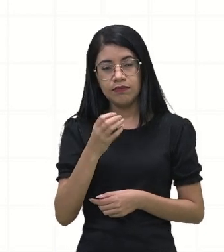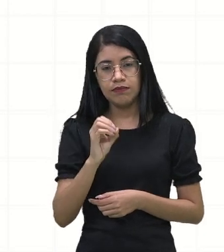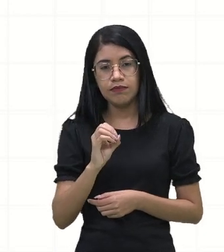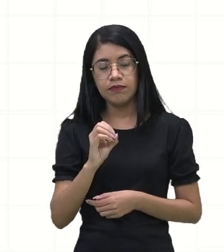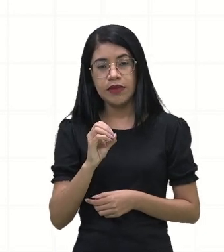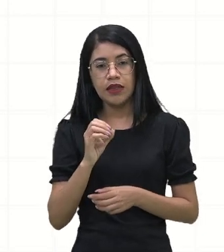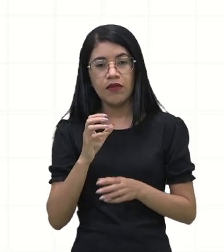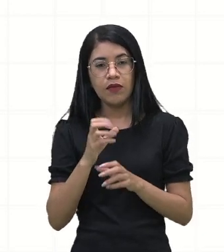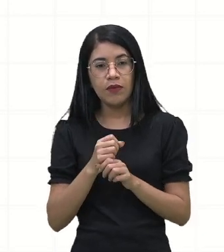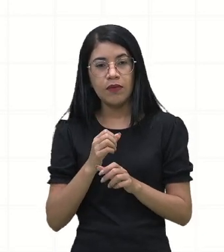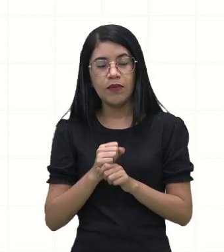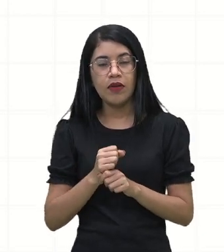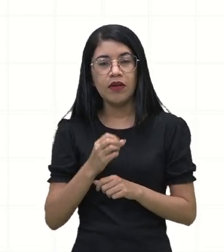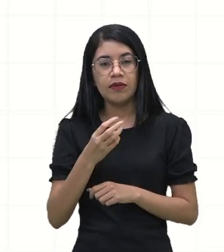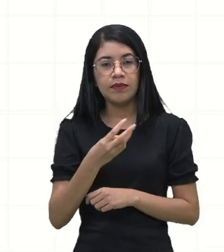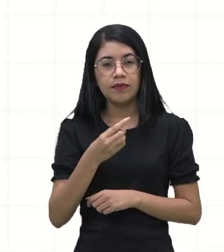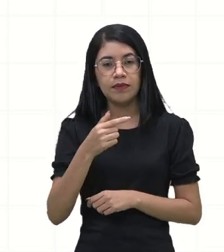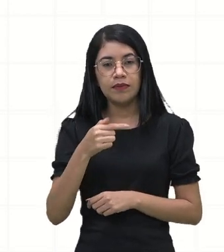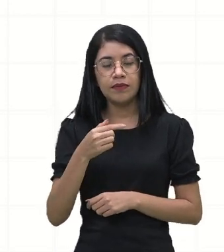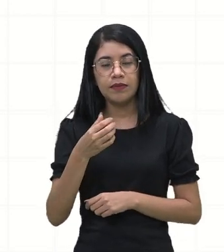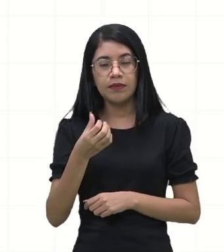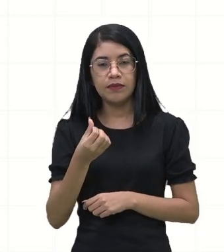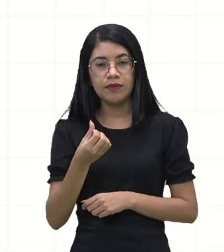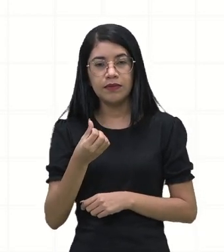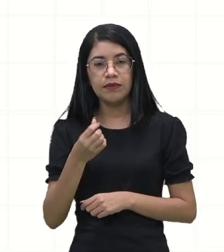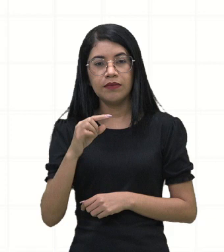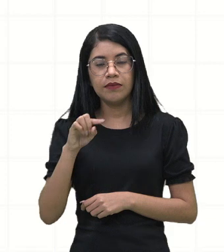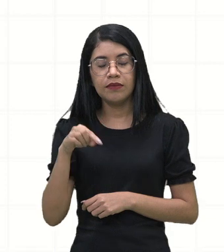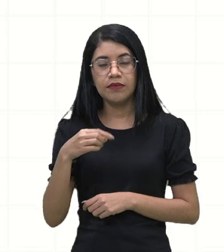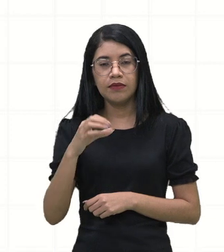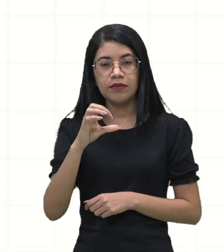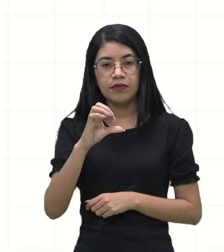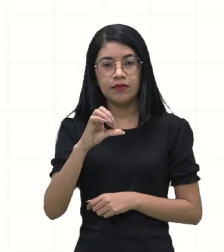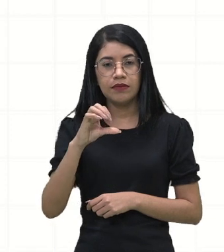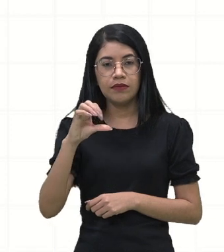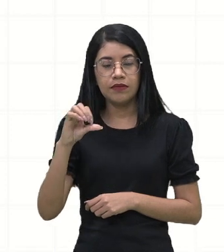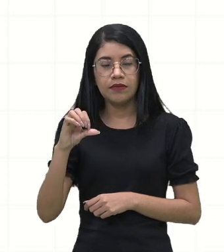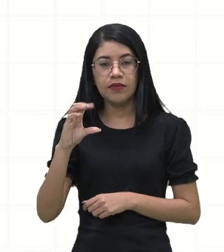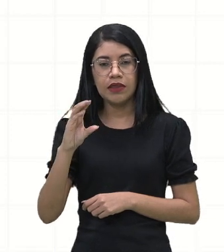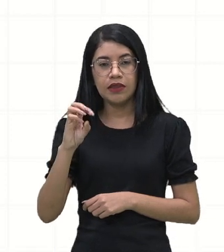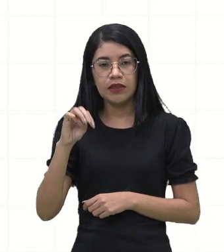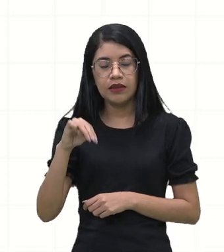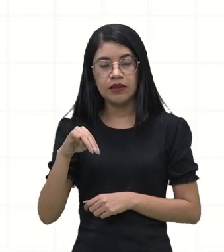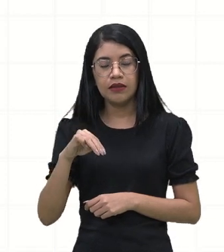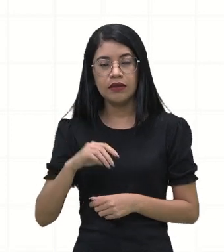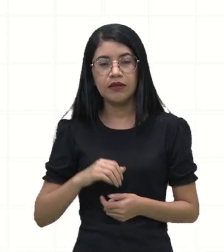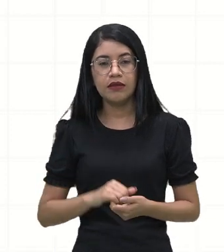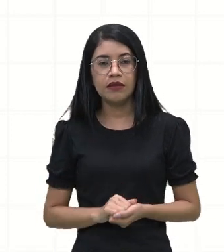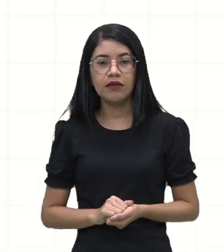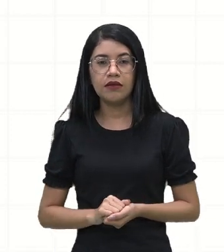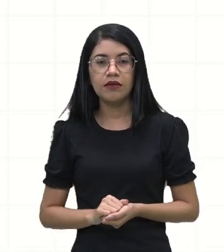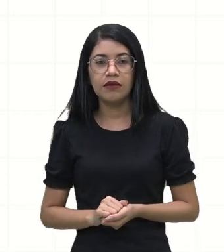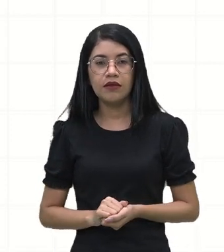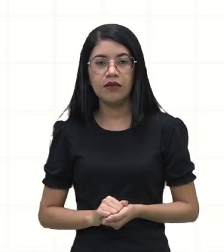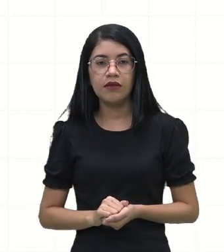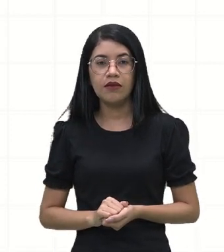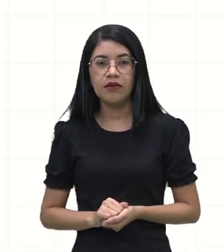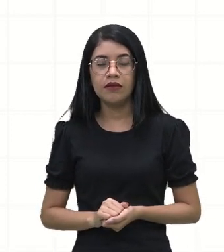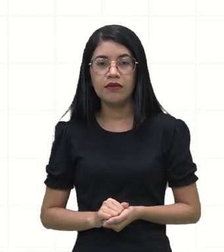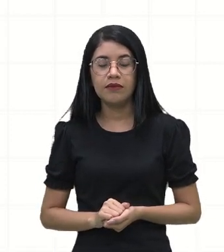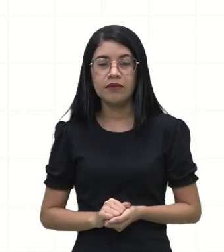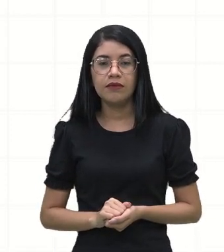aí, o maior, nós chegamos a 360 no arredondamento, mas utilizando as casas decimais, nós